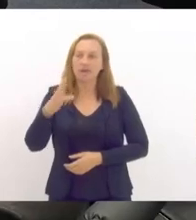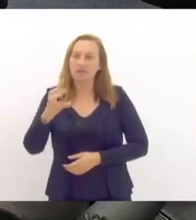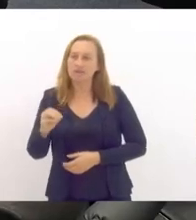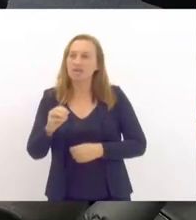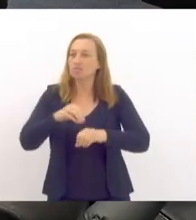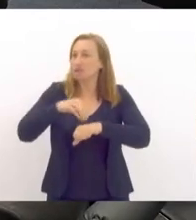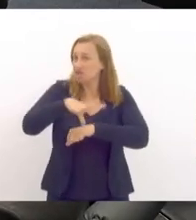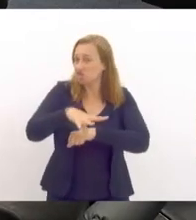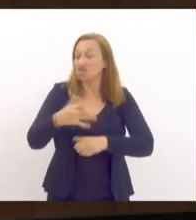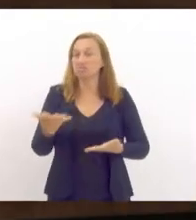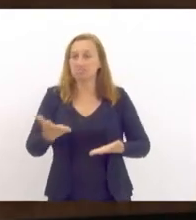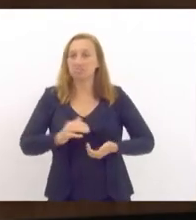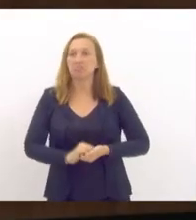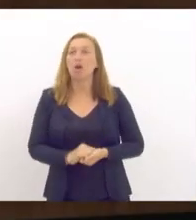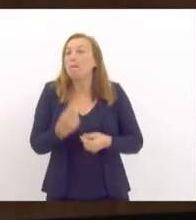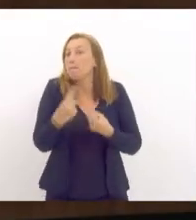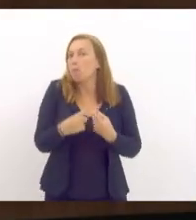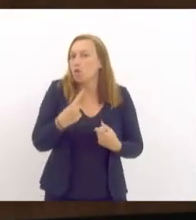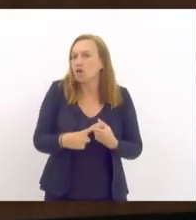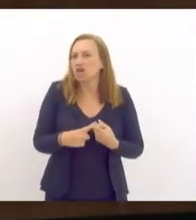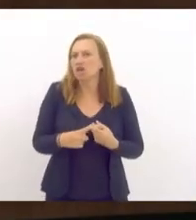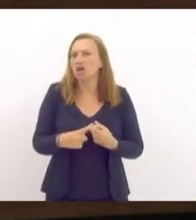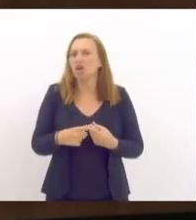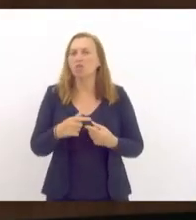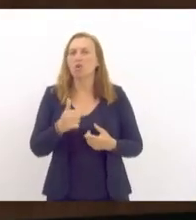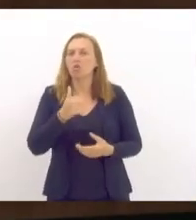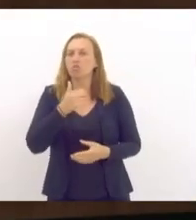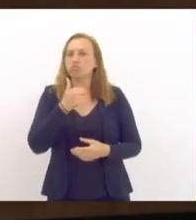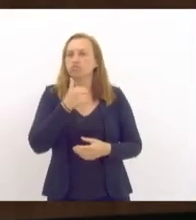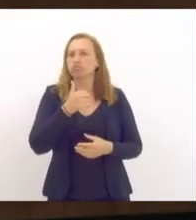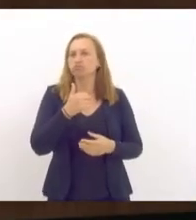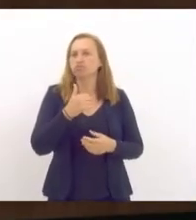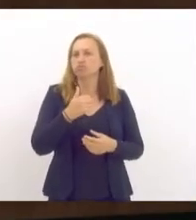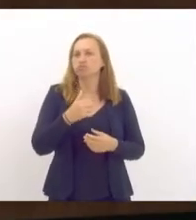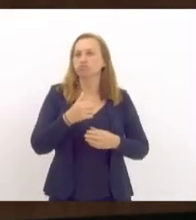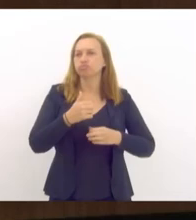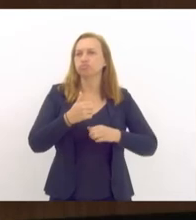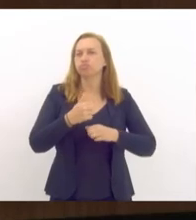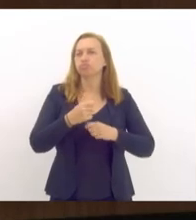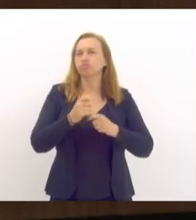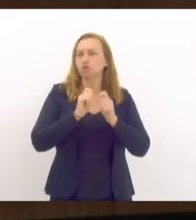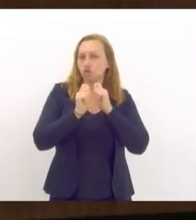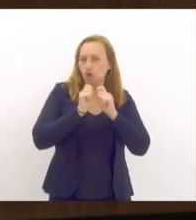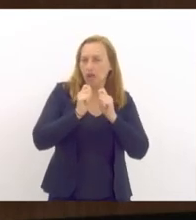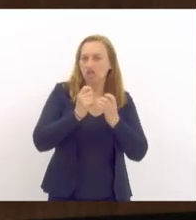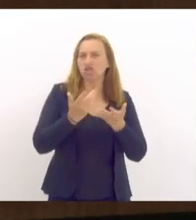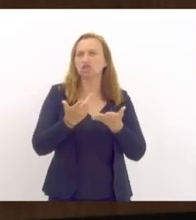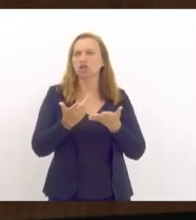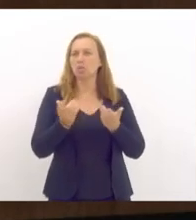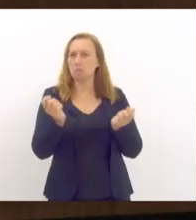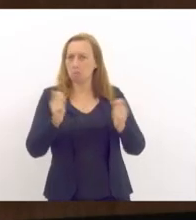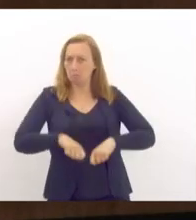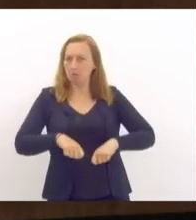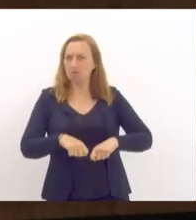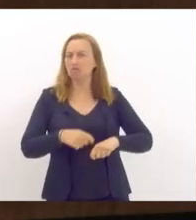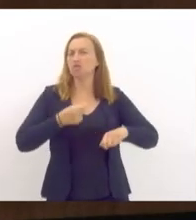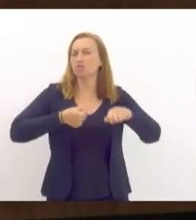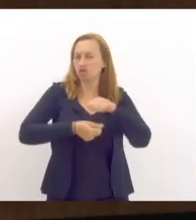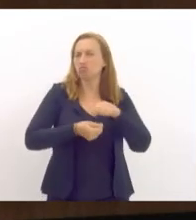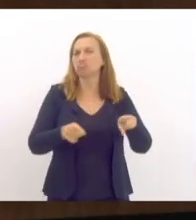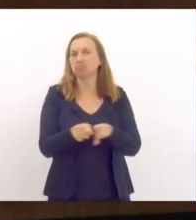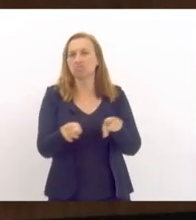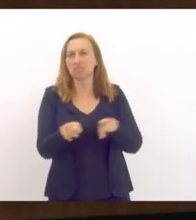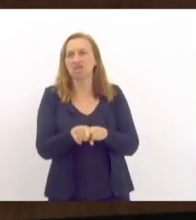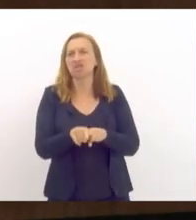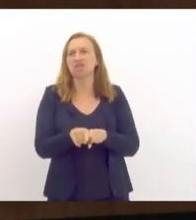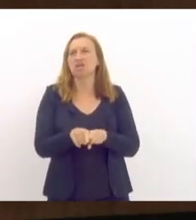indicação porque é um Jornalista muito competente além de ser um investidor era